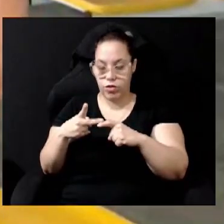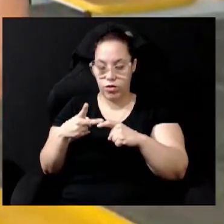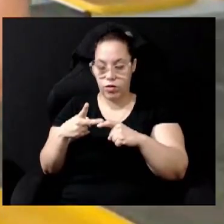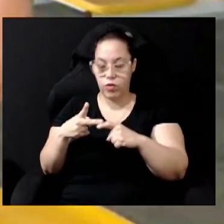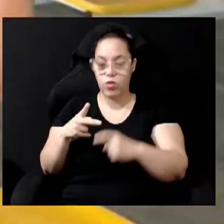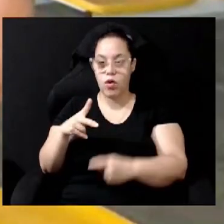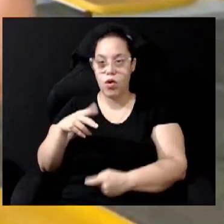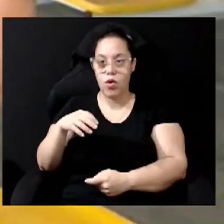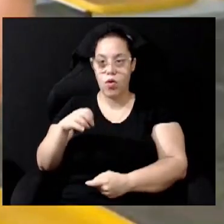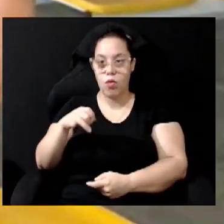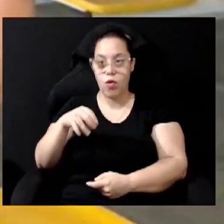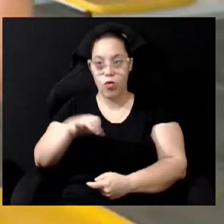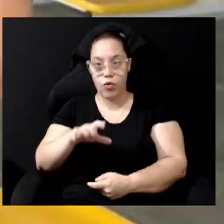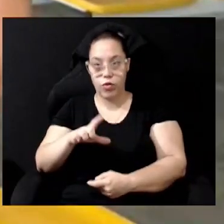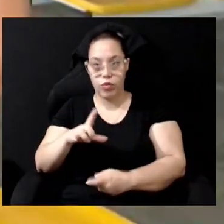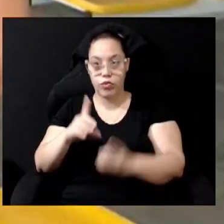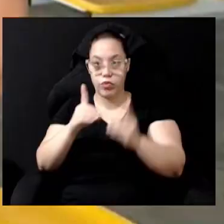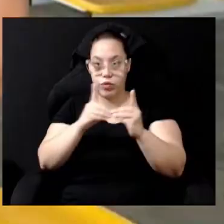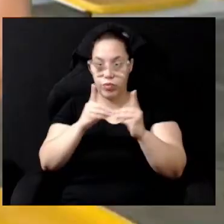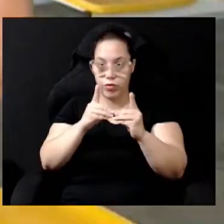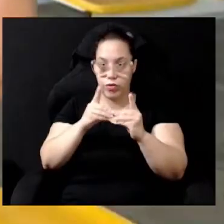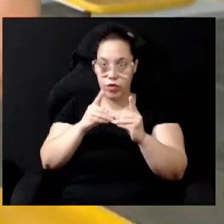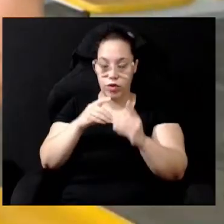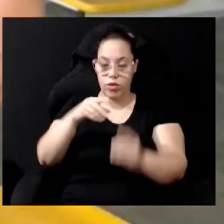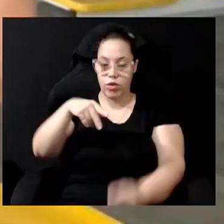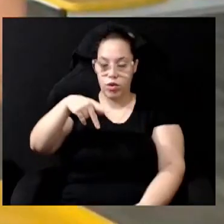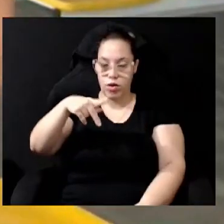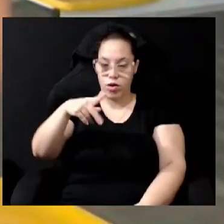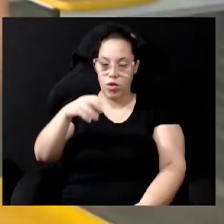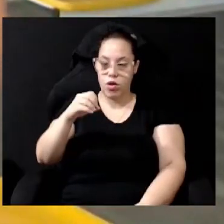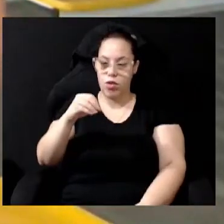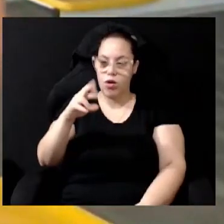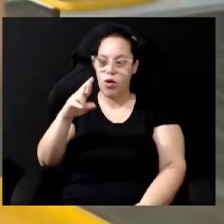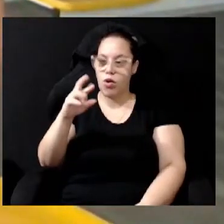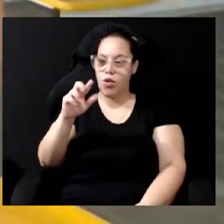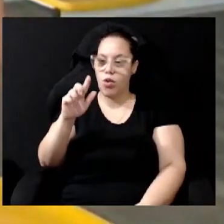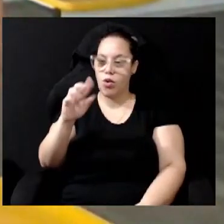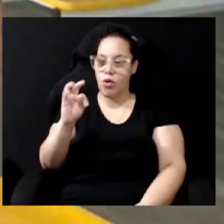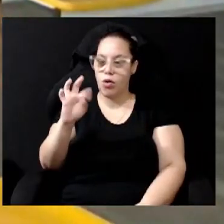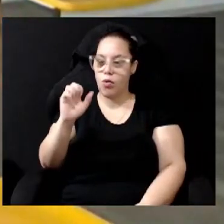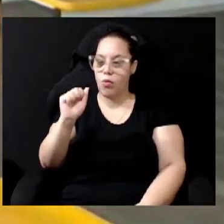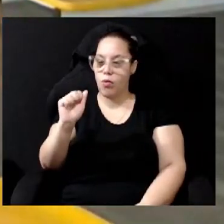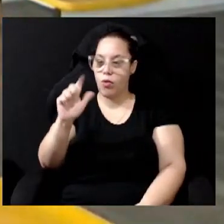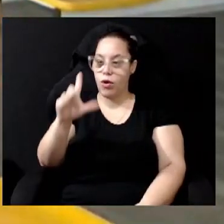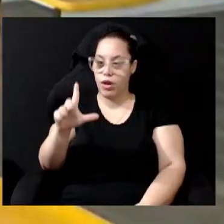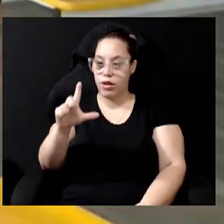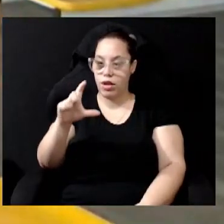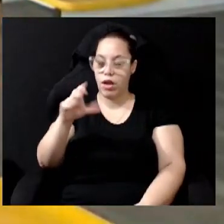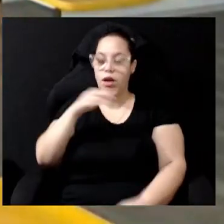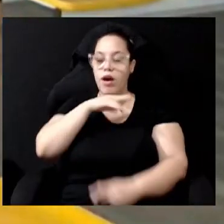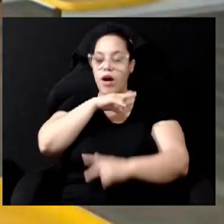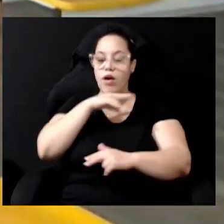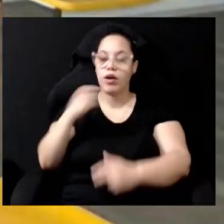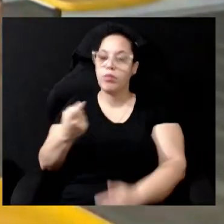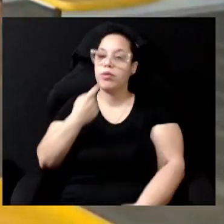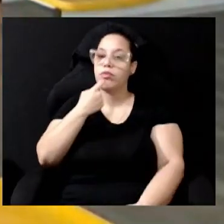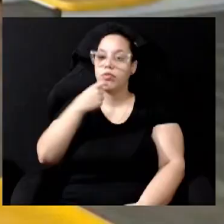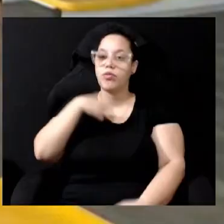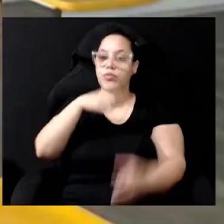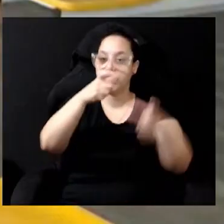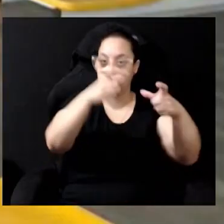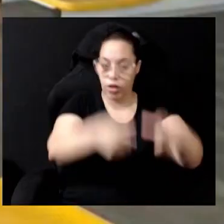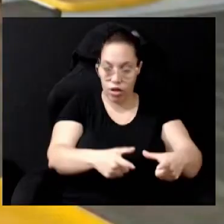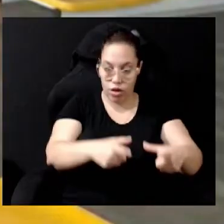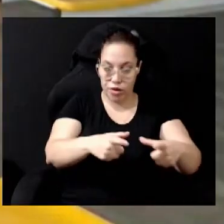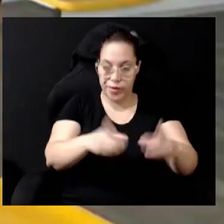só acessar o portal Animal Campinas e lá vai ter o local onde está a unidade, que a gente